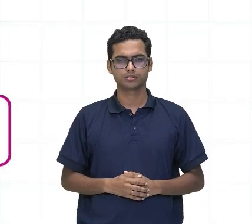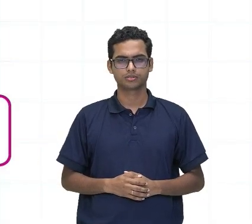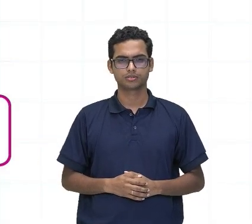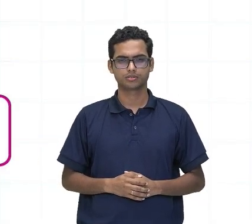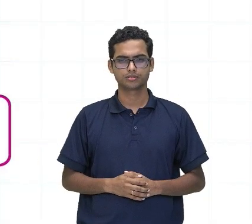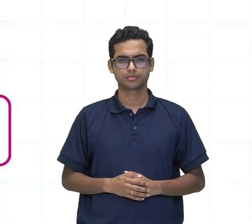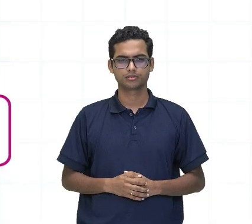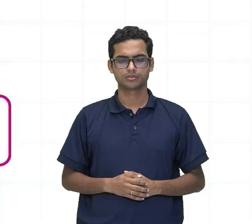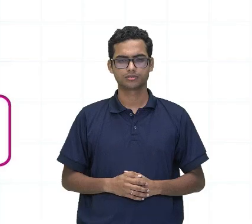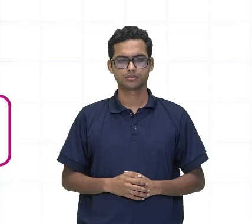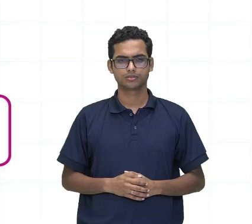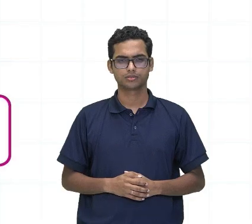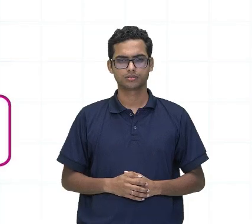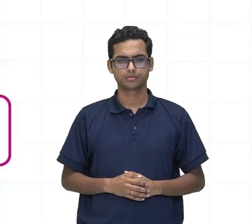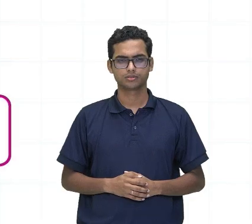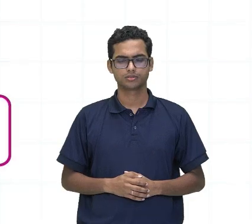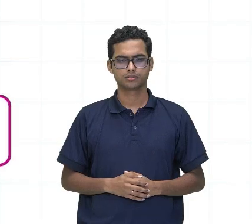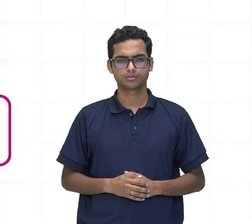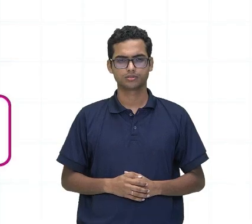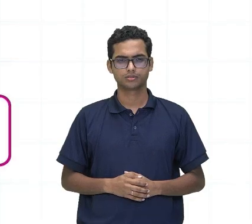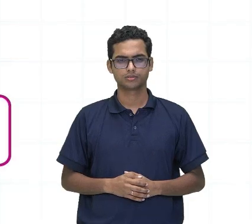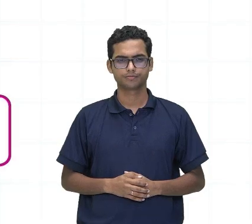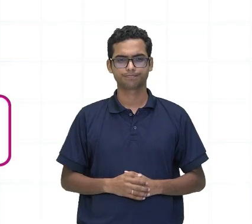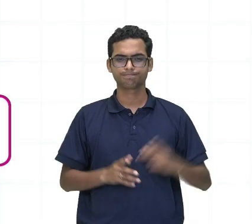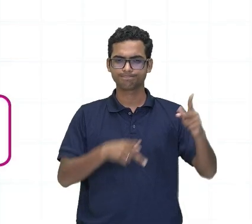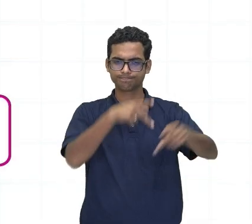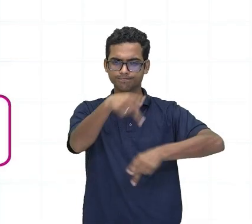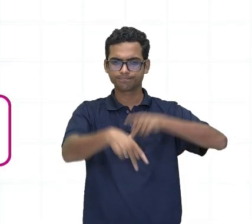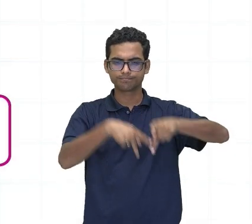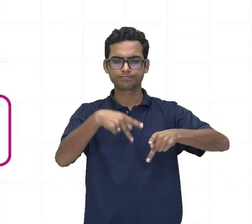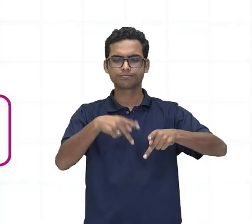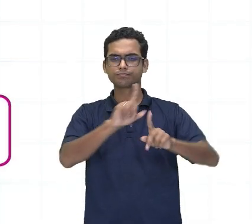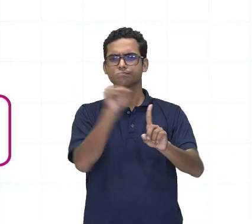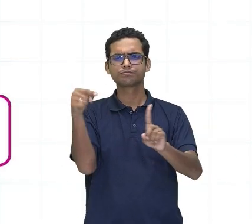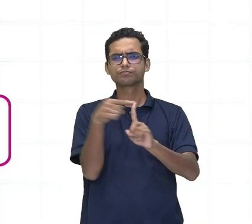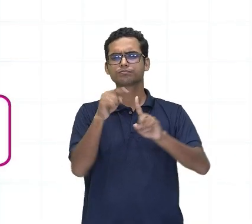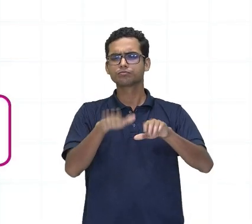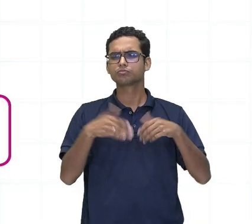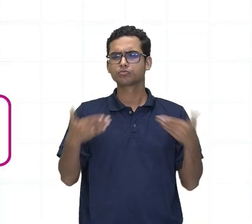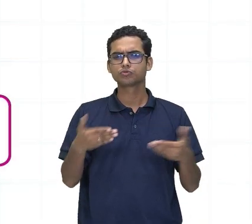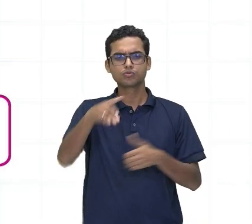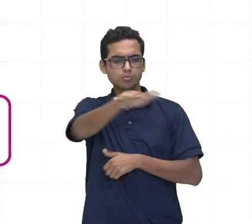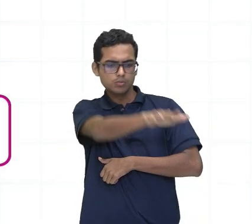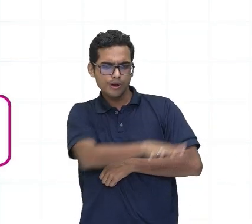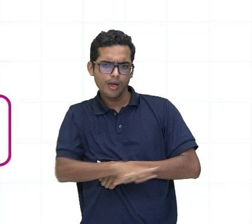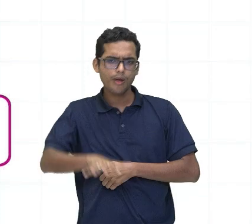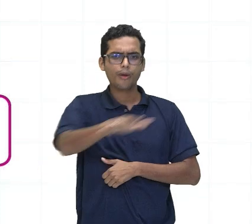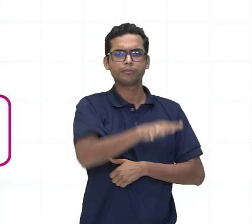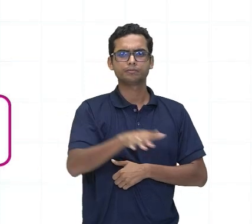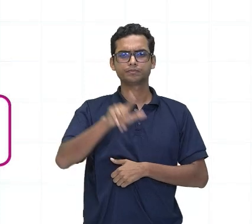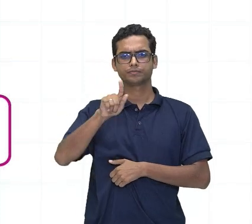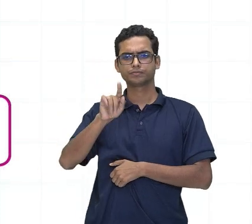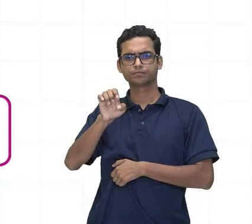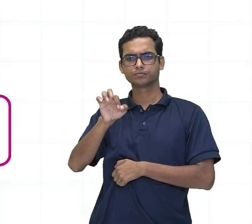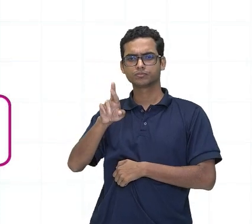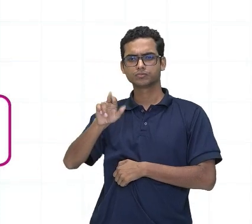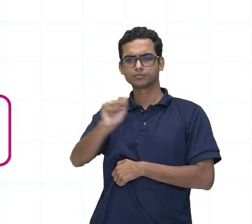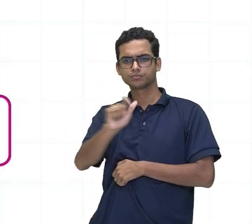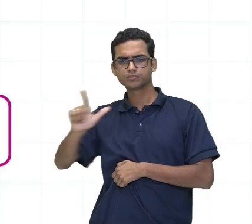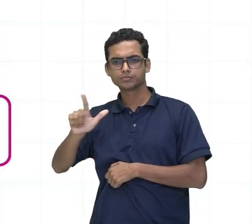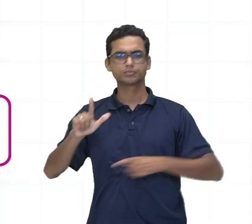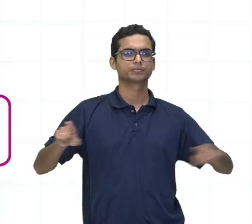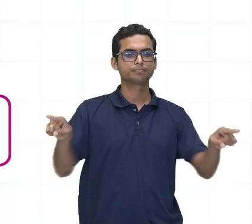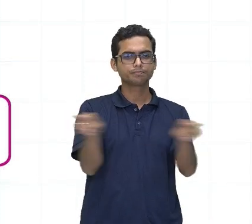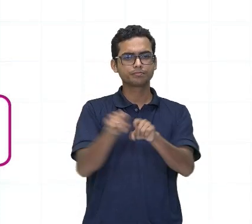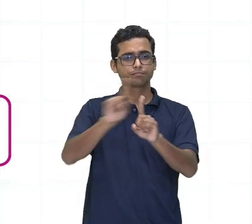Muito bem, então o público-alvo é o geral. Qual é a intenção comunicativa desse texto, né? Quando pega